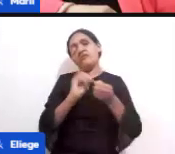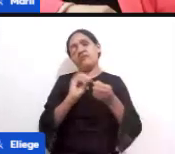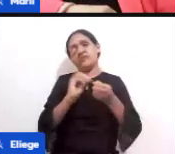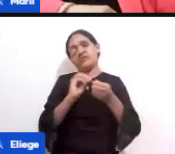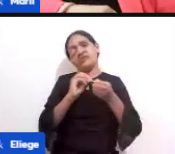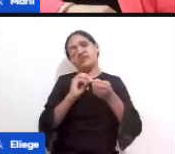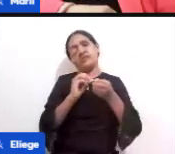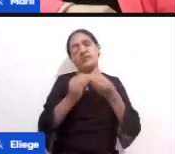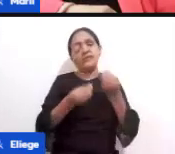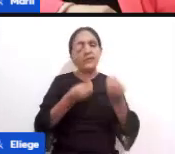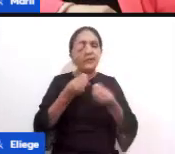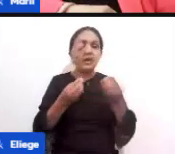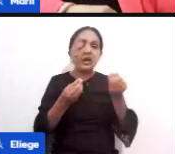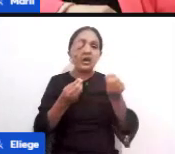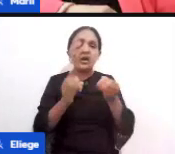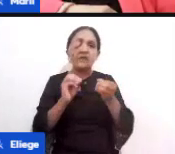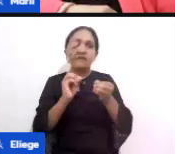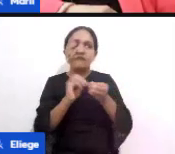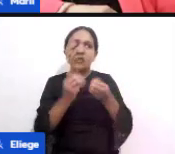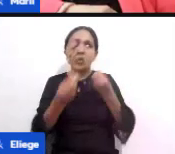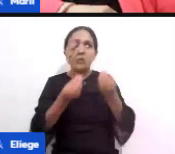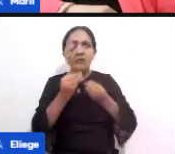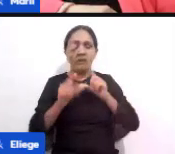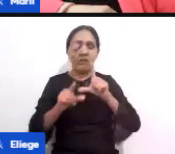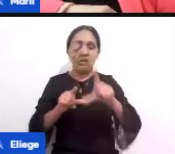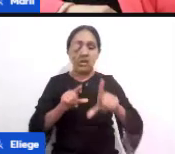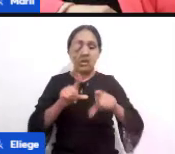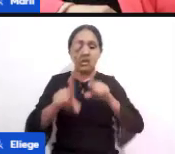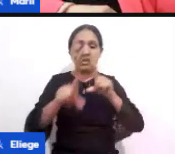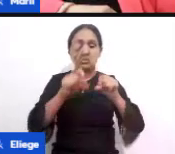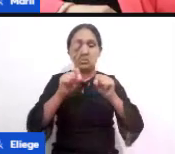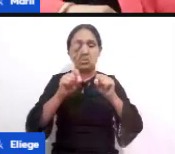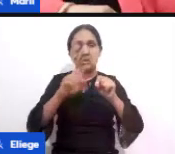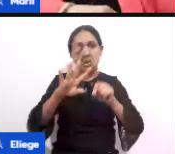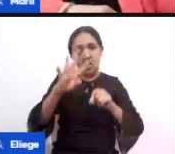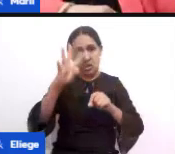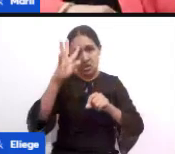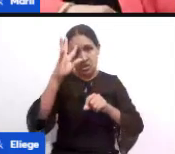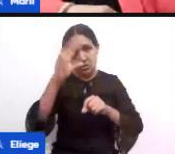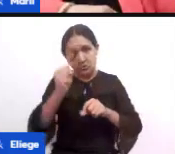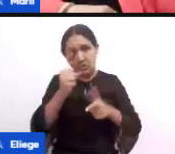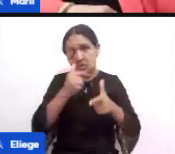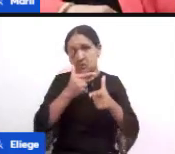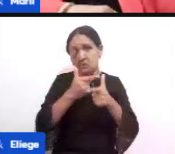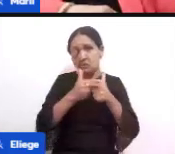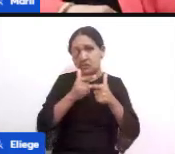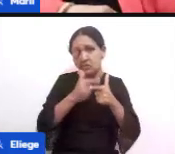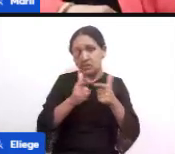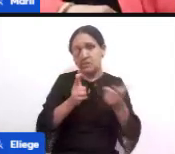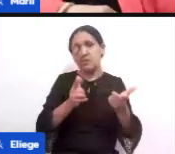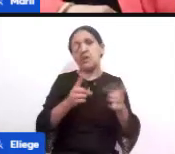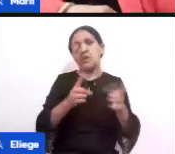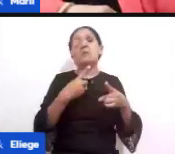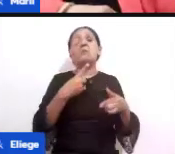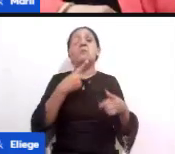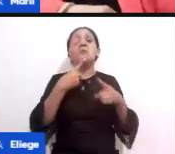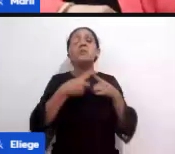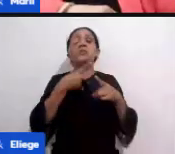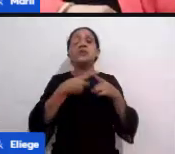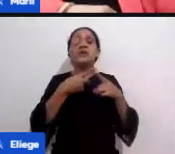isso fazendo escolhas, solucionando problemas, porque do que adianta